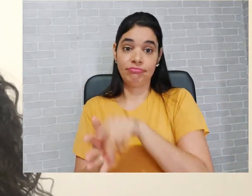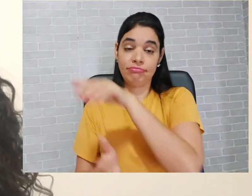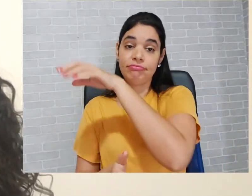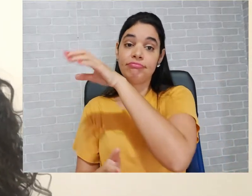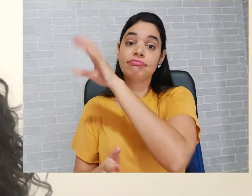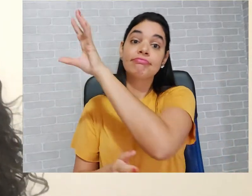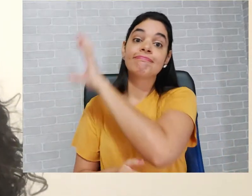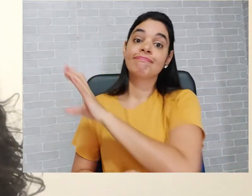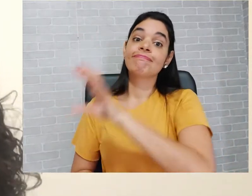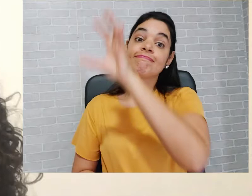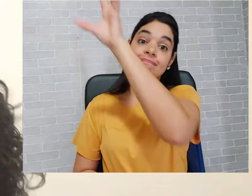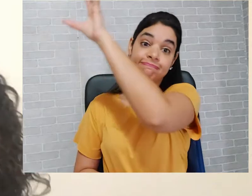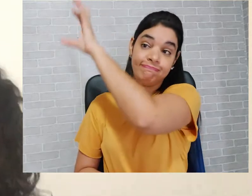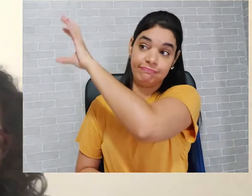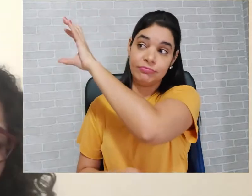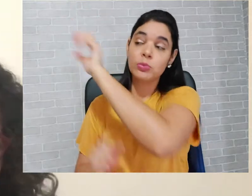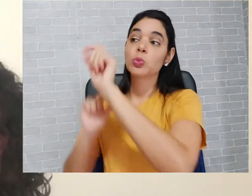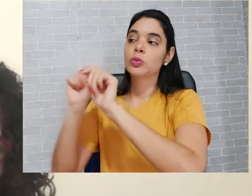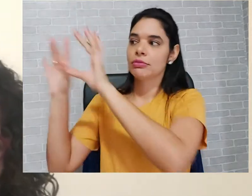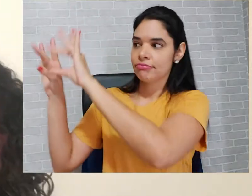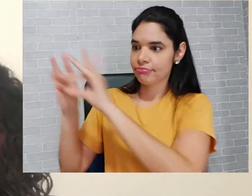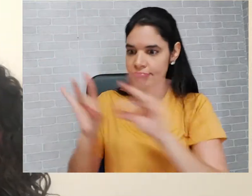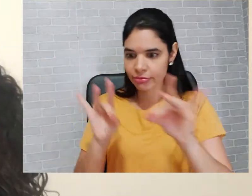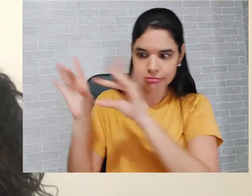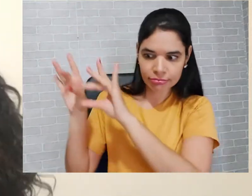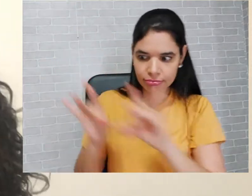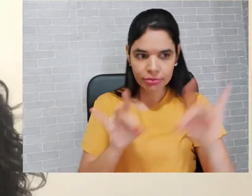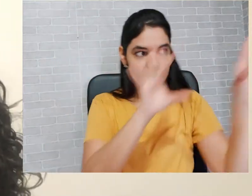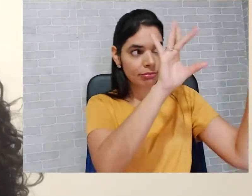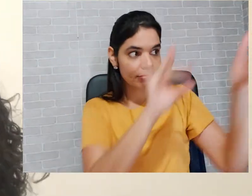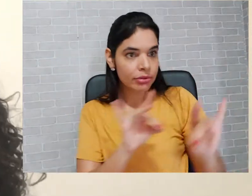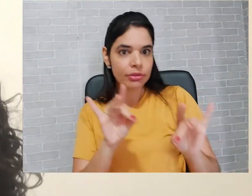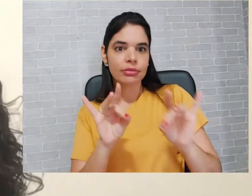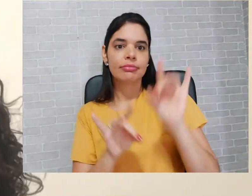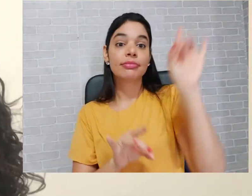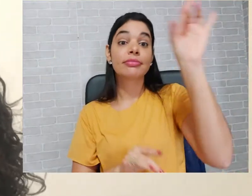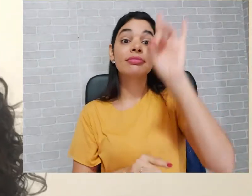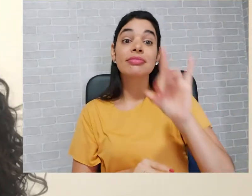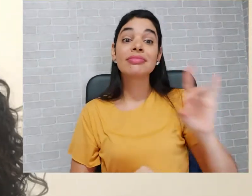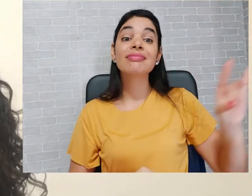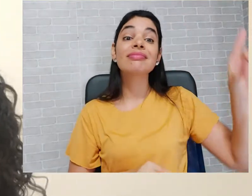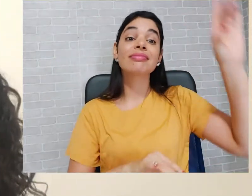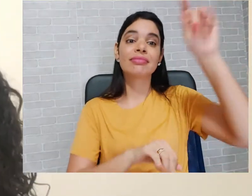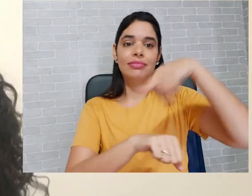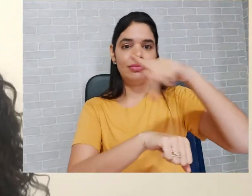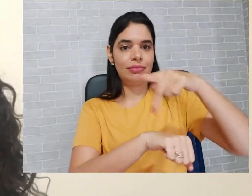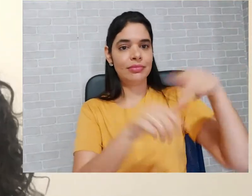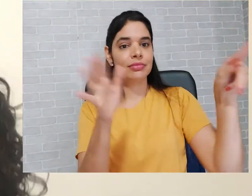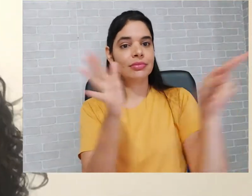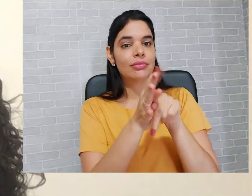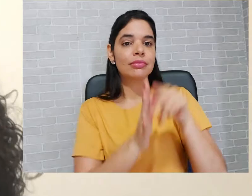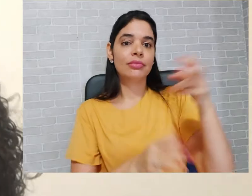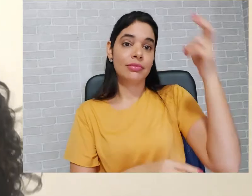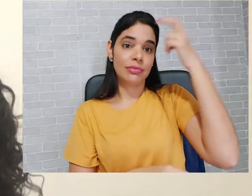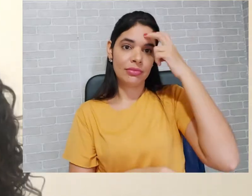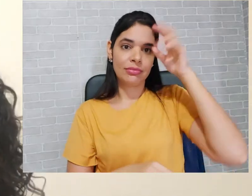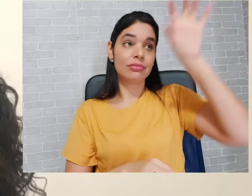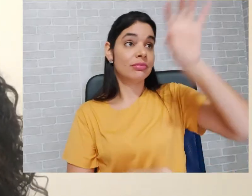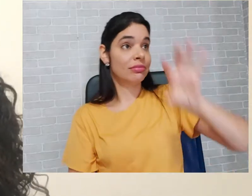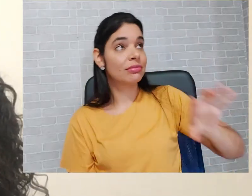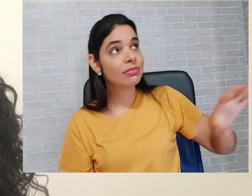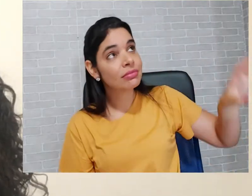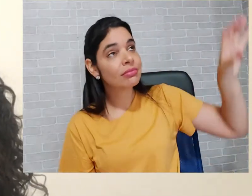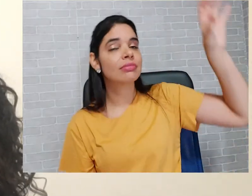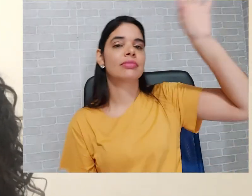Essas literaturas, elas trazem particularidades de cada comunidade, né, de cada país e transmitem muito da cultura